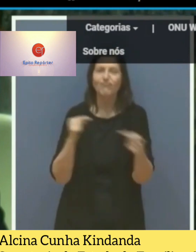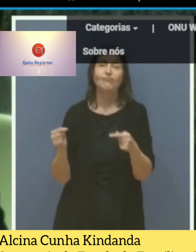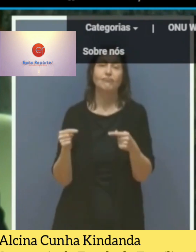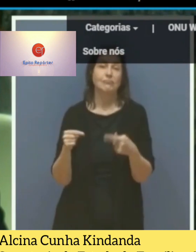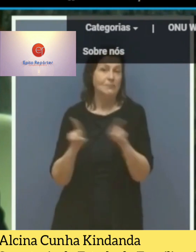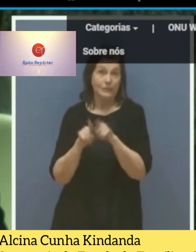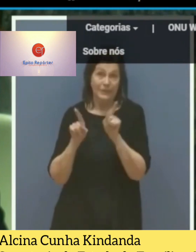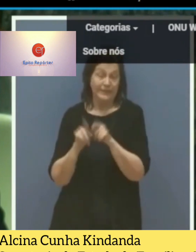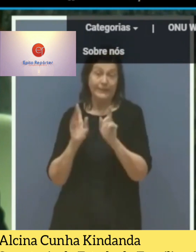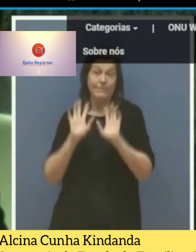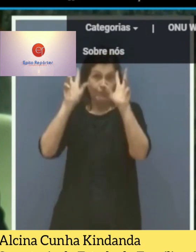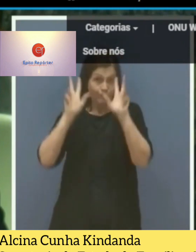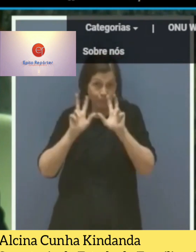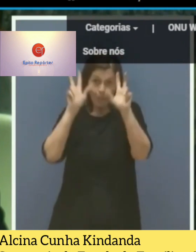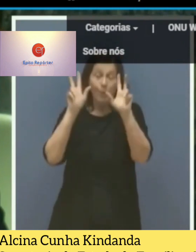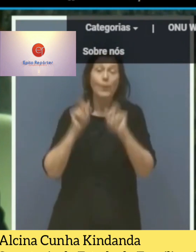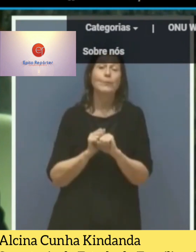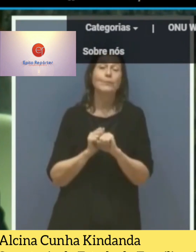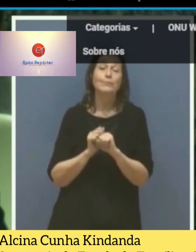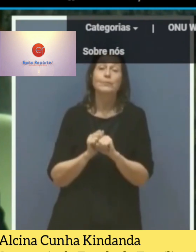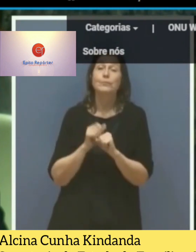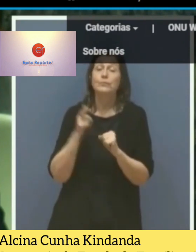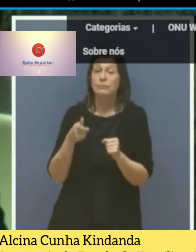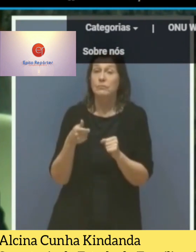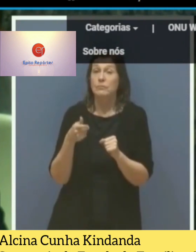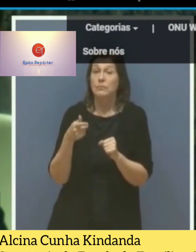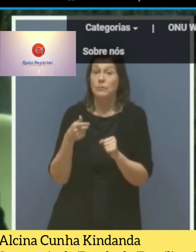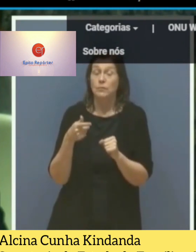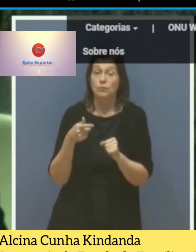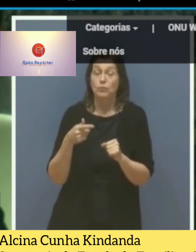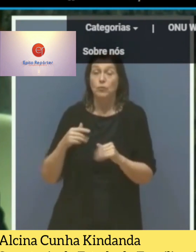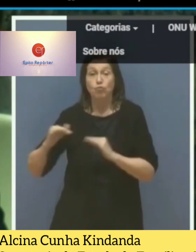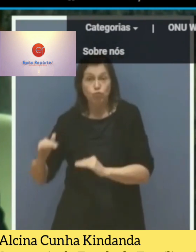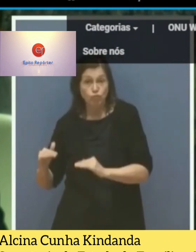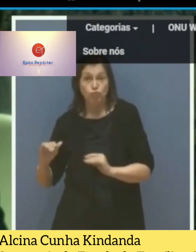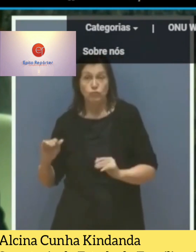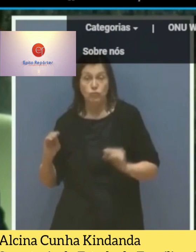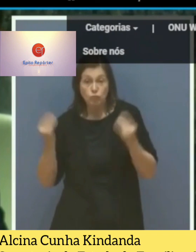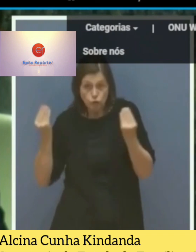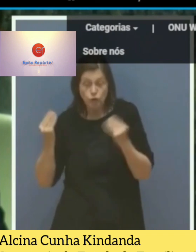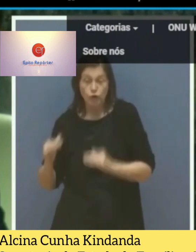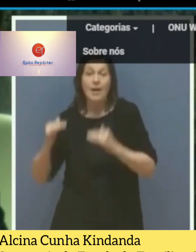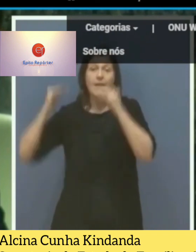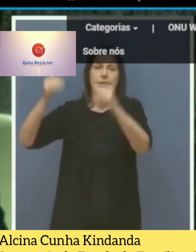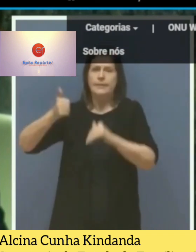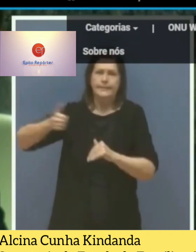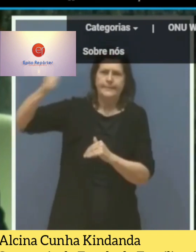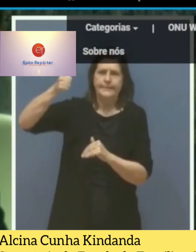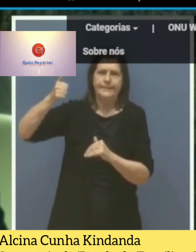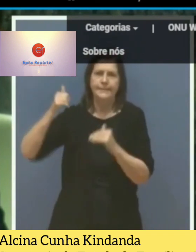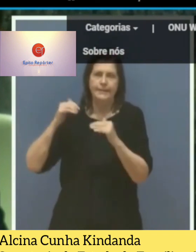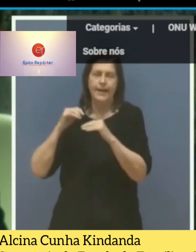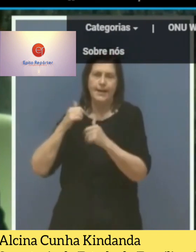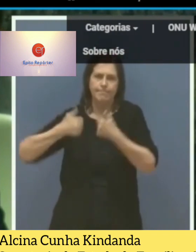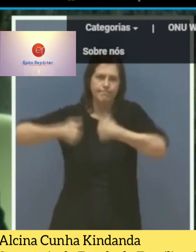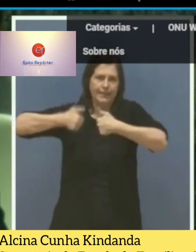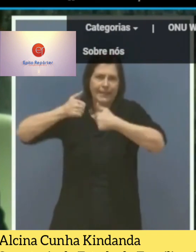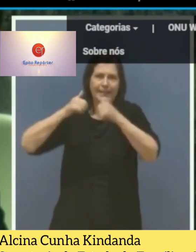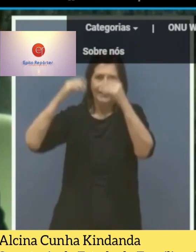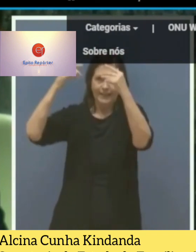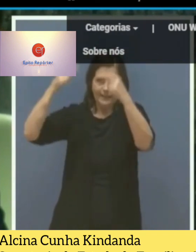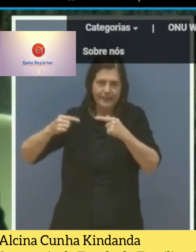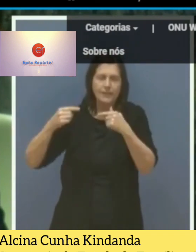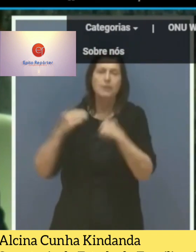breve lançamento voleibol sentado Global bolsa e o projeto criança que Visa a inclusão das crianças